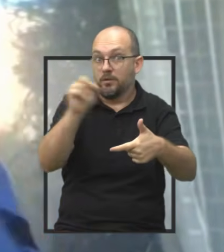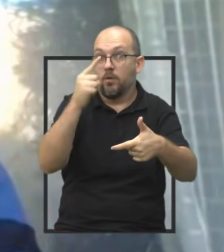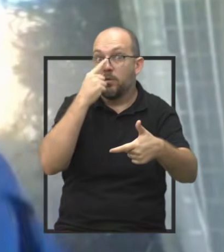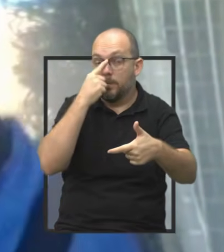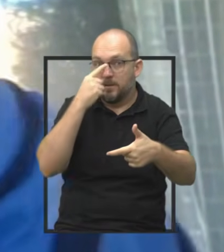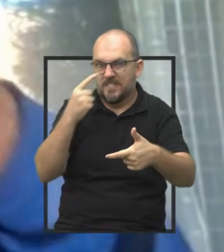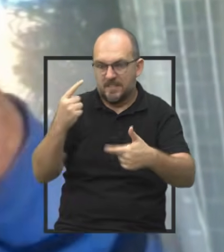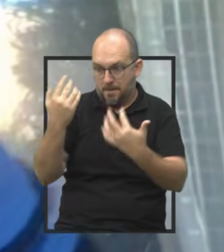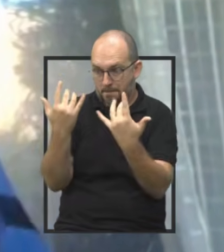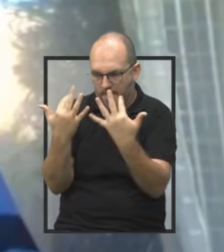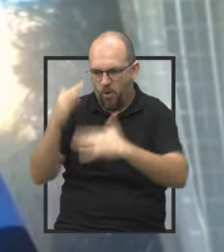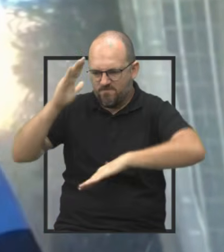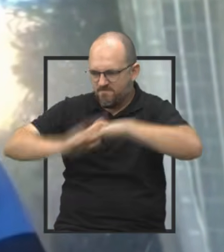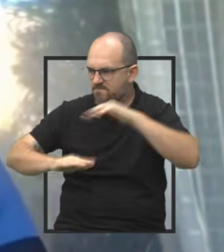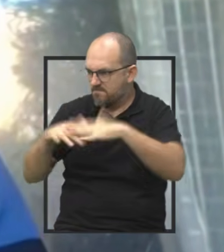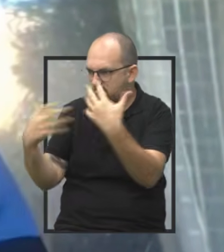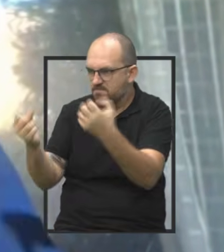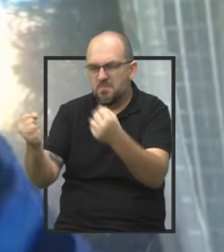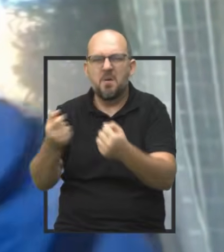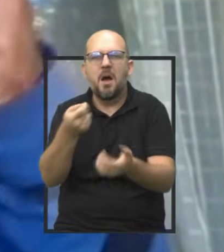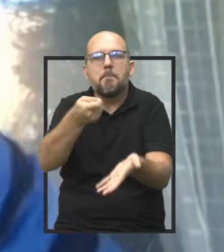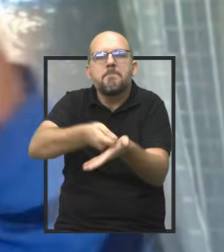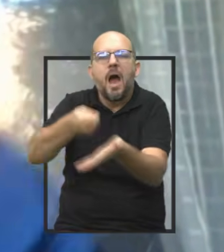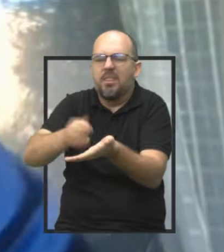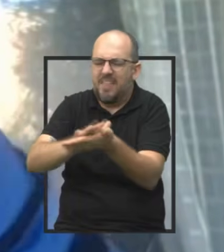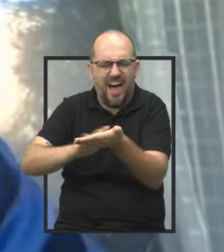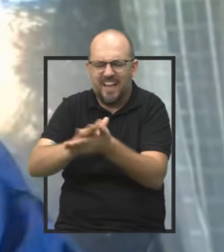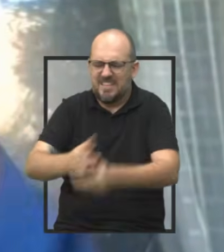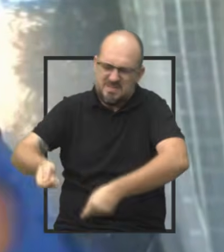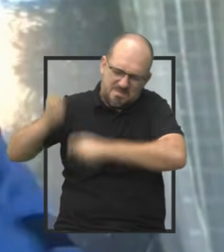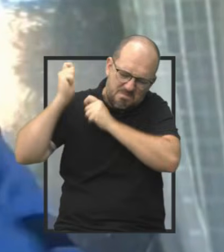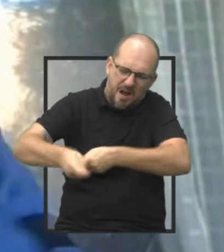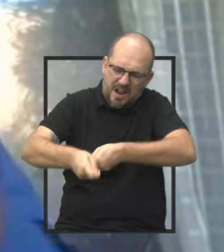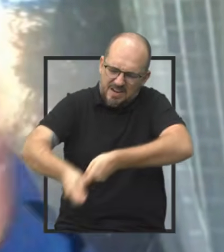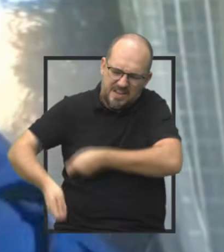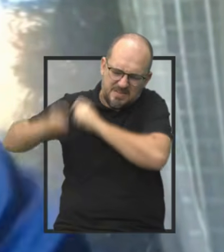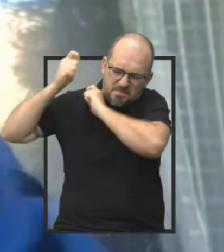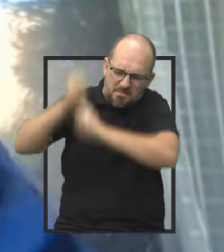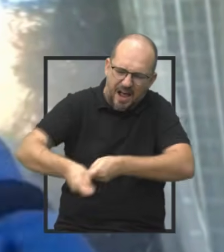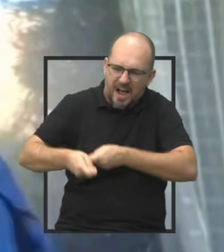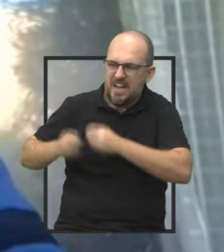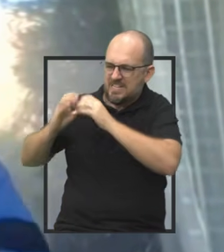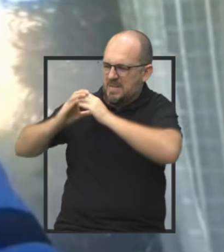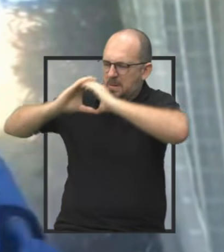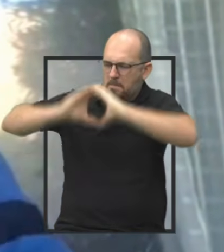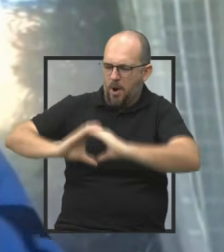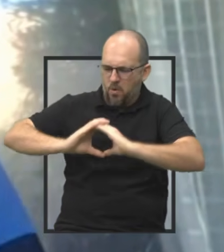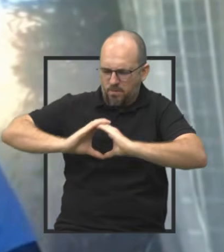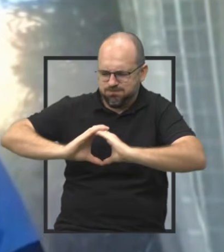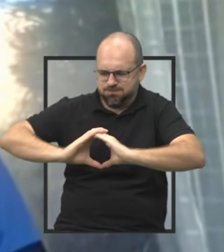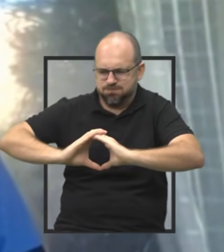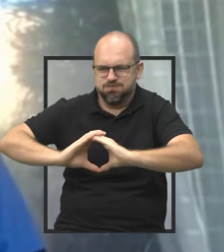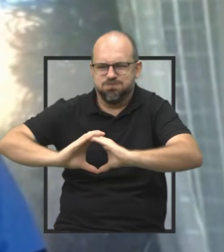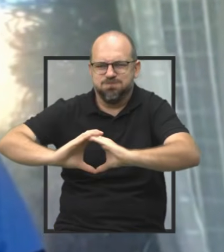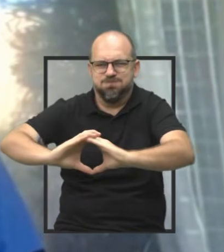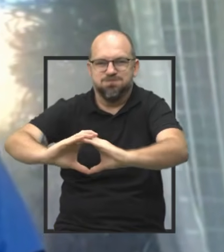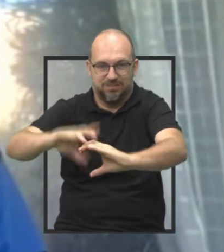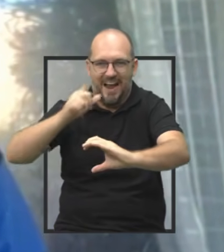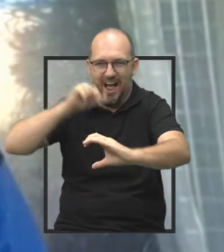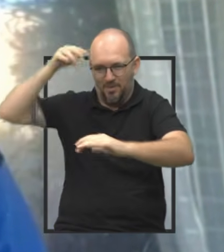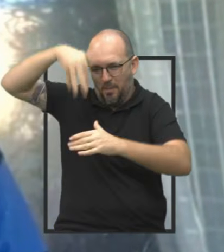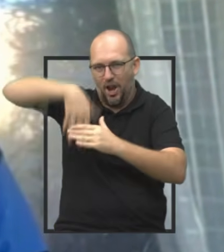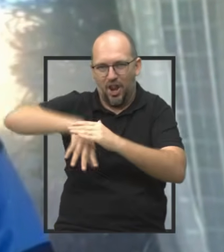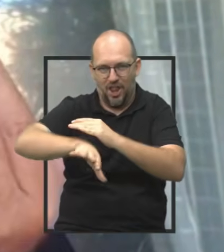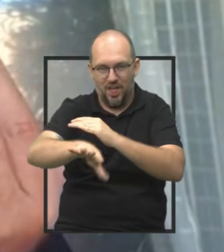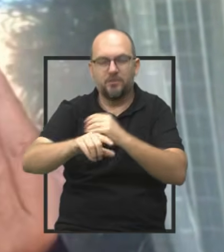física mesmo, de ir lá sem cobrar nada, e abrir esgoto, e ir para Manilha. Mas quando o Zé Maria se